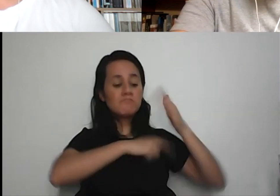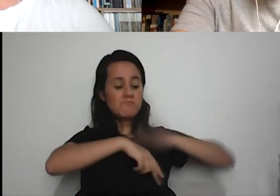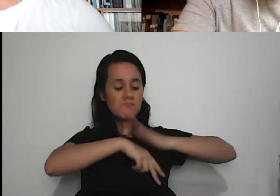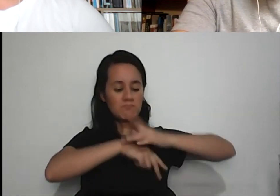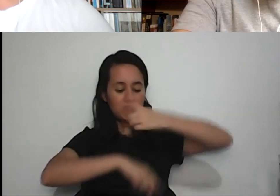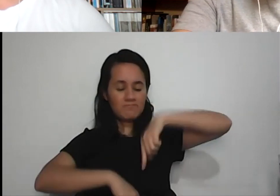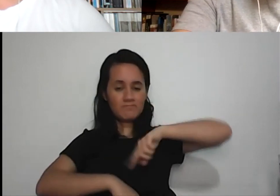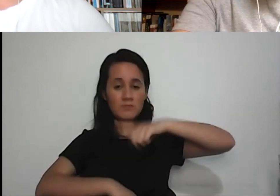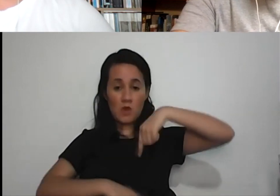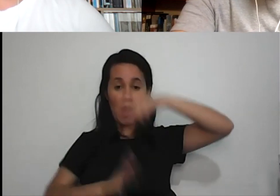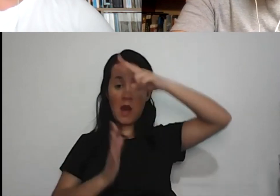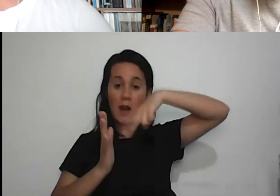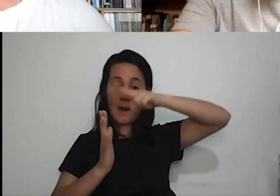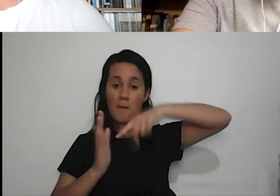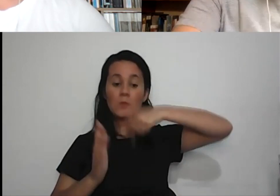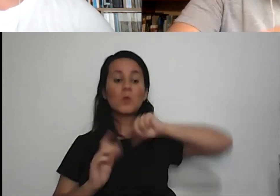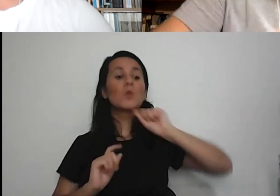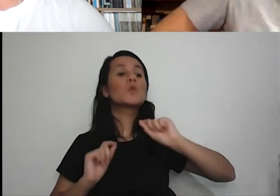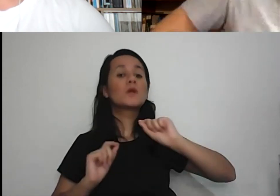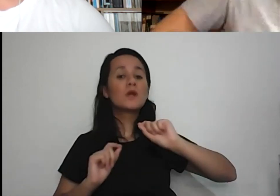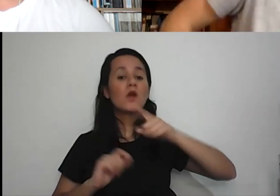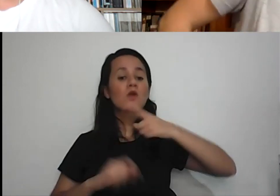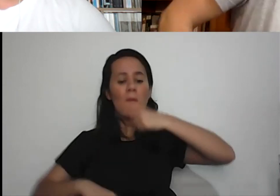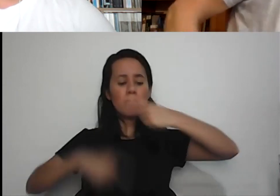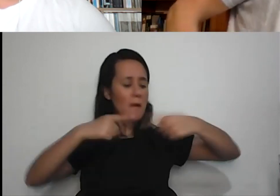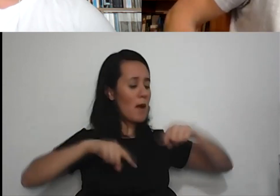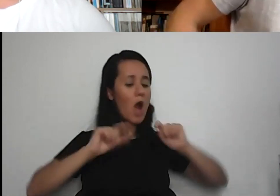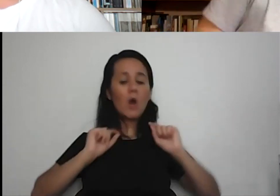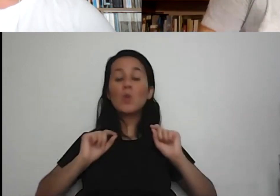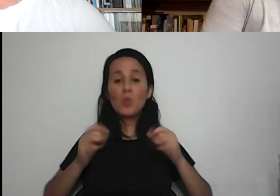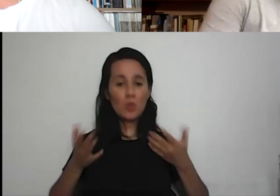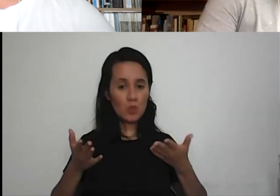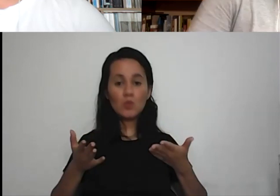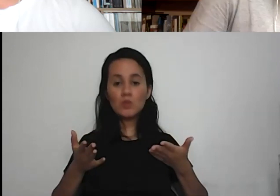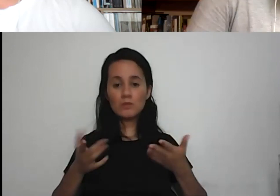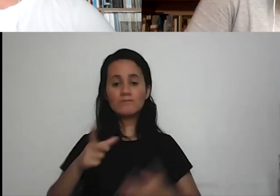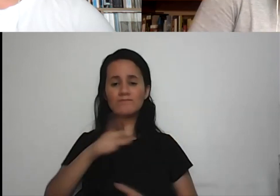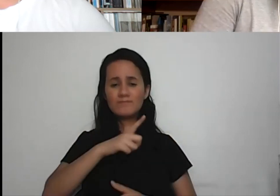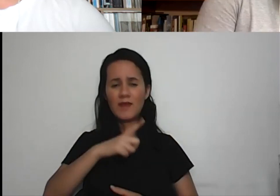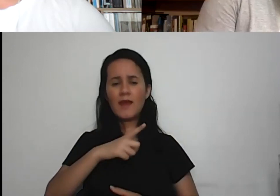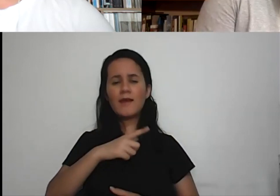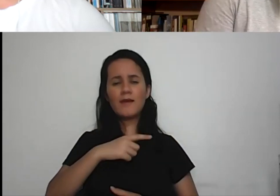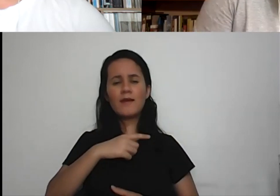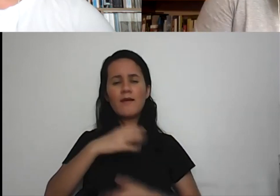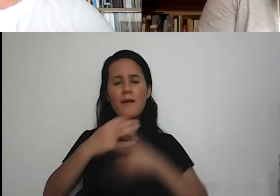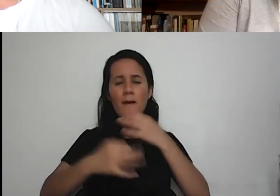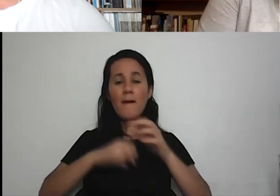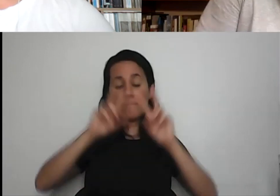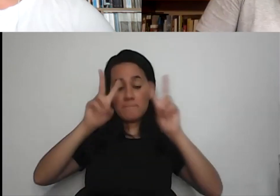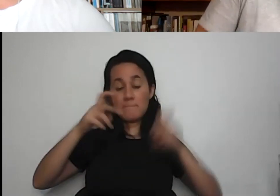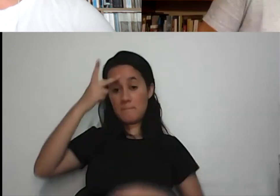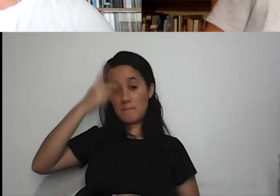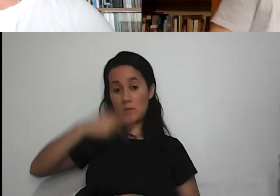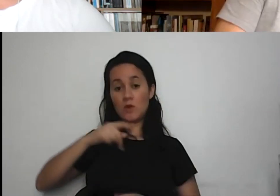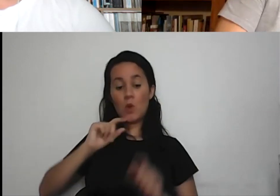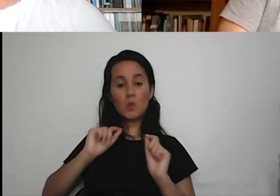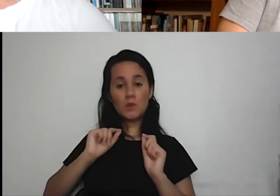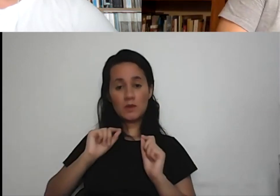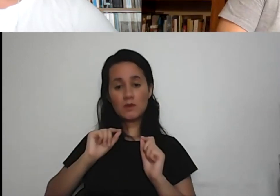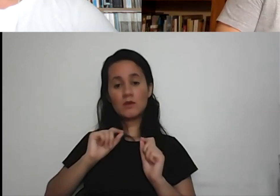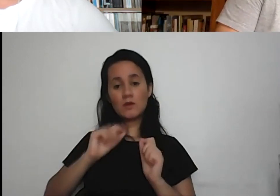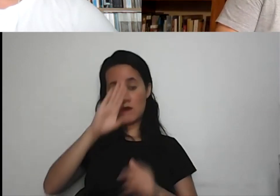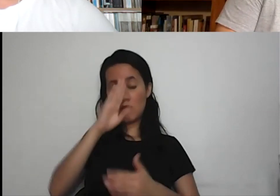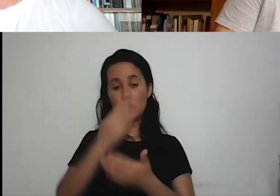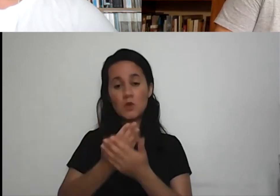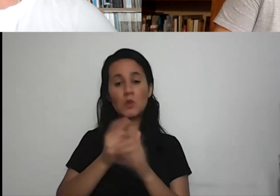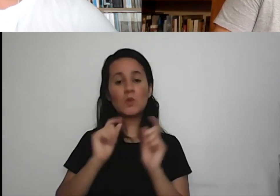Nós lemos, o que nós discutimos. Tem um ponto crítico aí do ponto de vista pessoal, que acredito ser